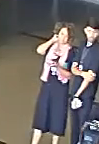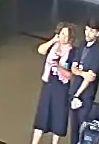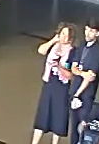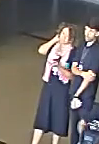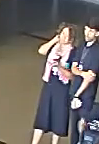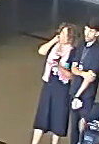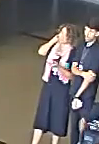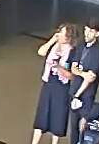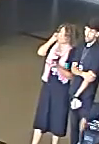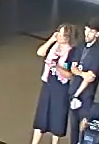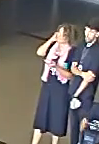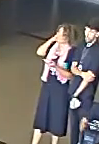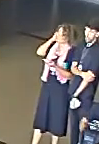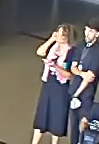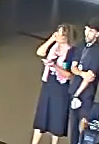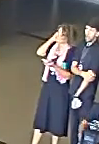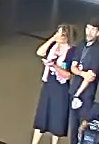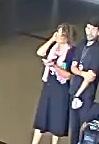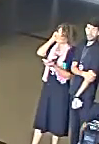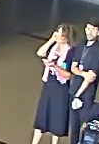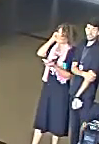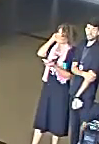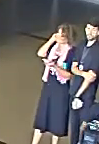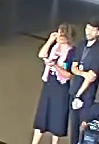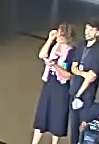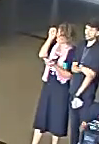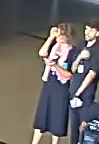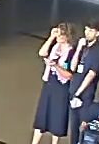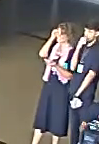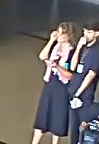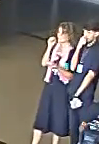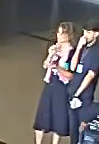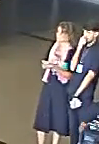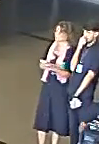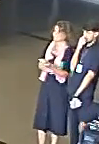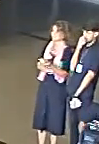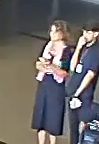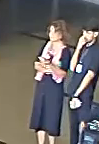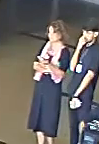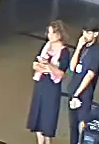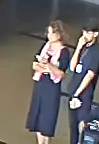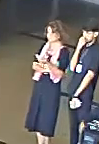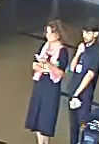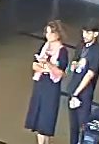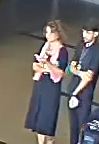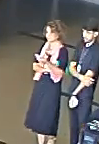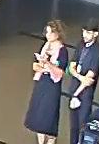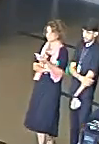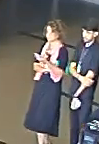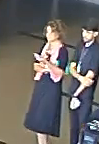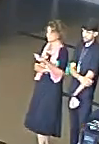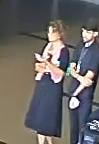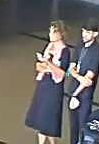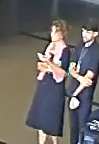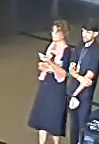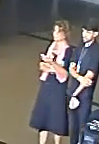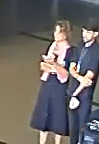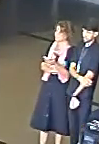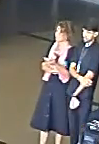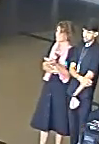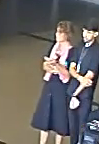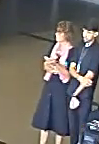disso daí Deputado Betão tava me contando Pessoas igual você passam 5 horas dentro de um ônibus